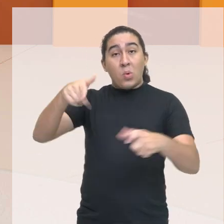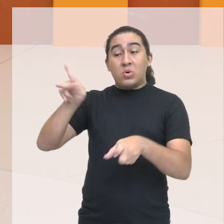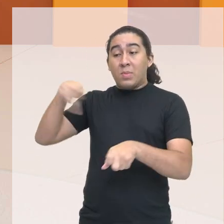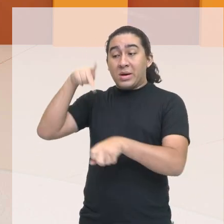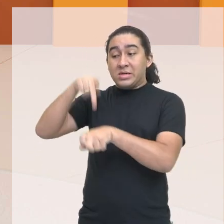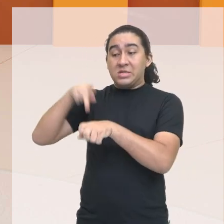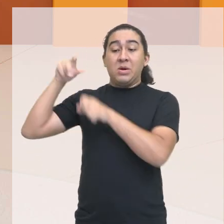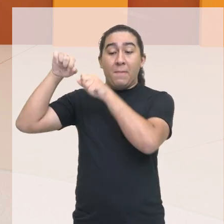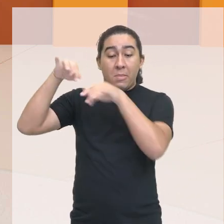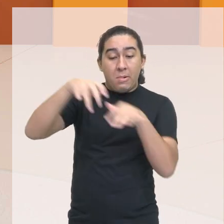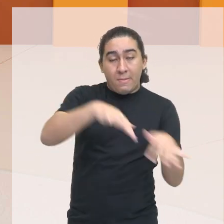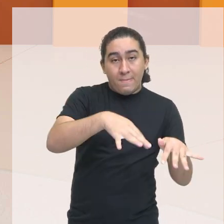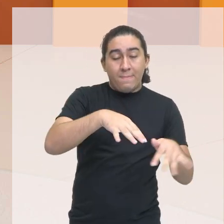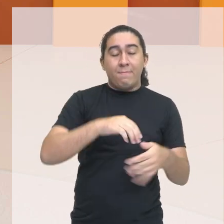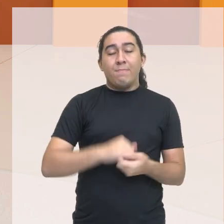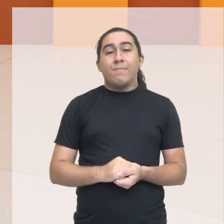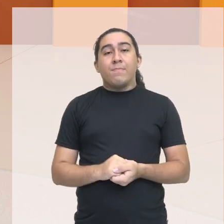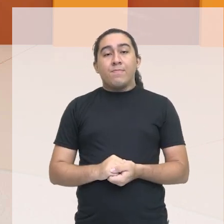tá bom?